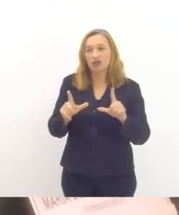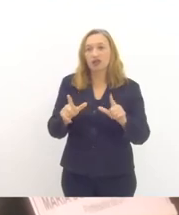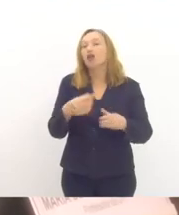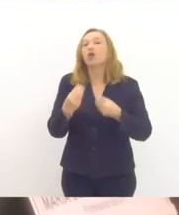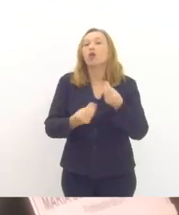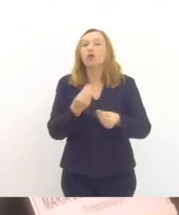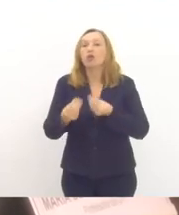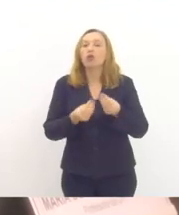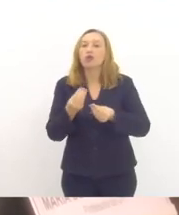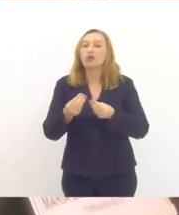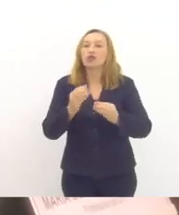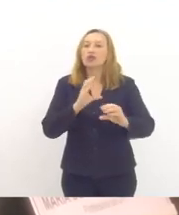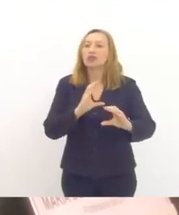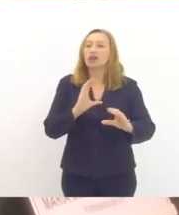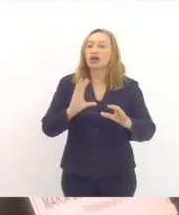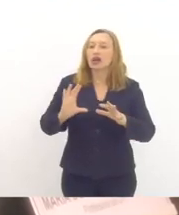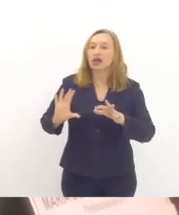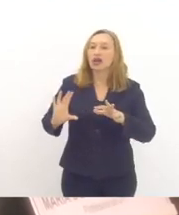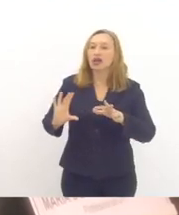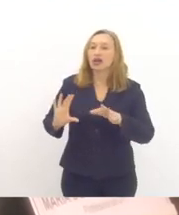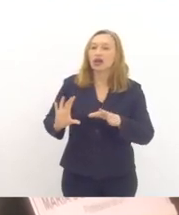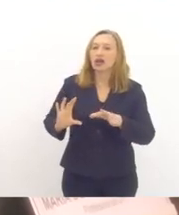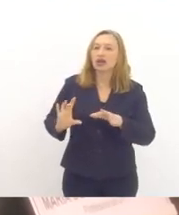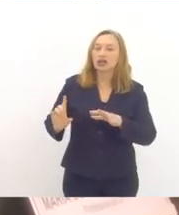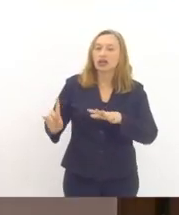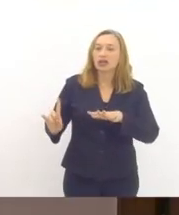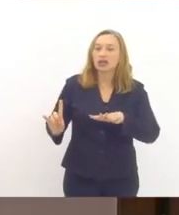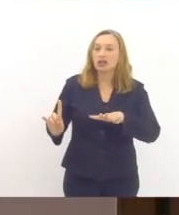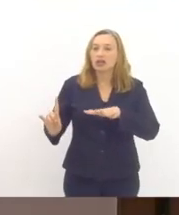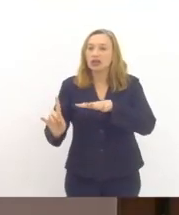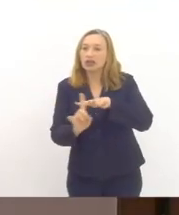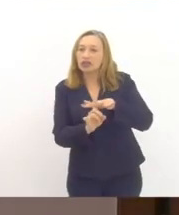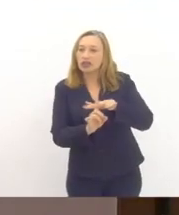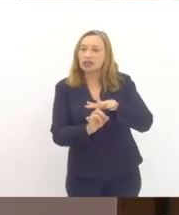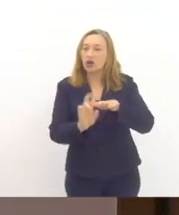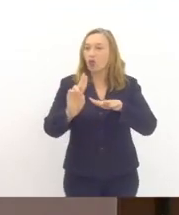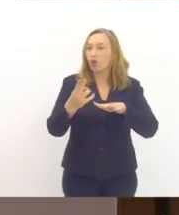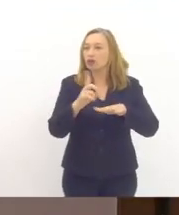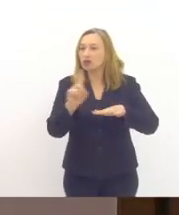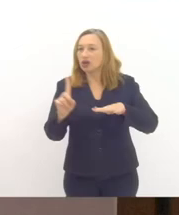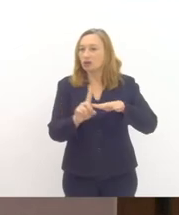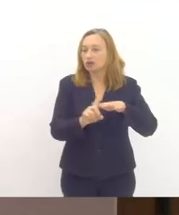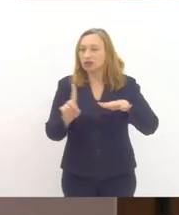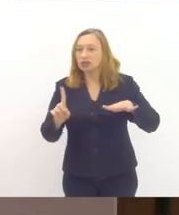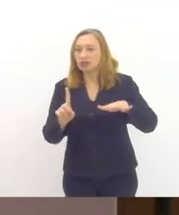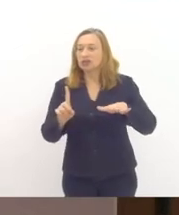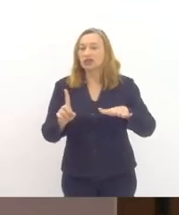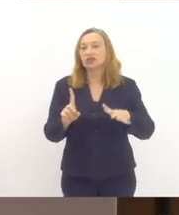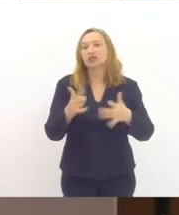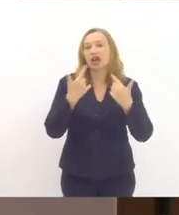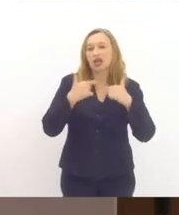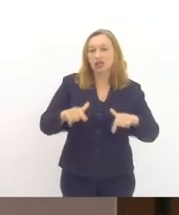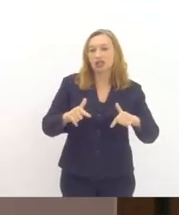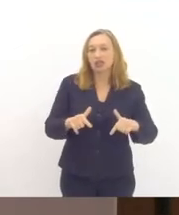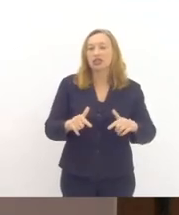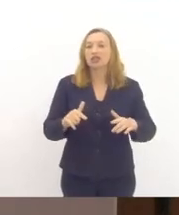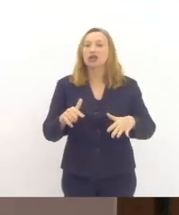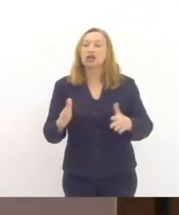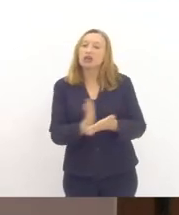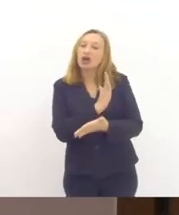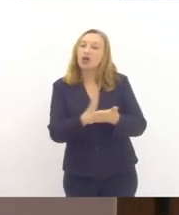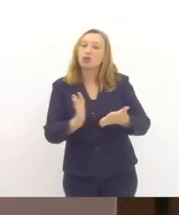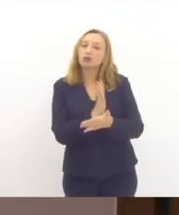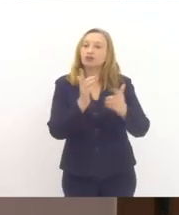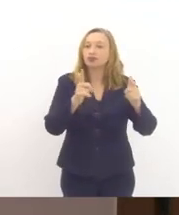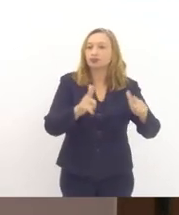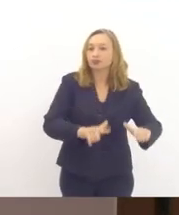dá essa integração ou não integração dessas línguas. Né? Os alunos dispõem de alguns espaços,